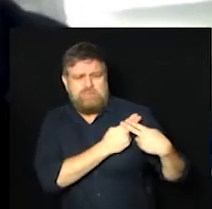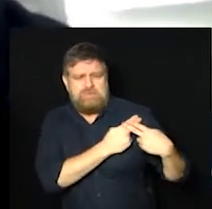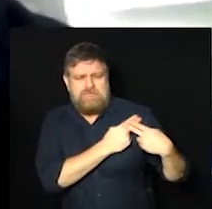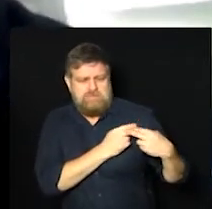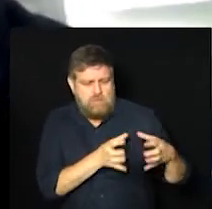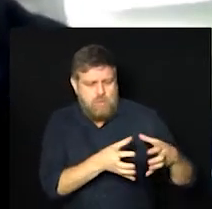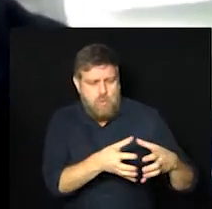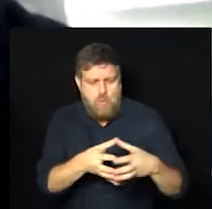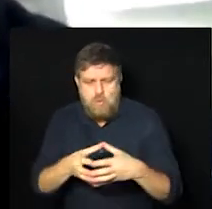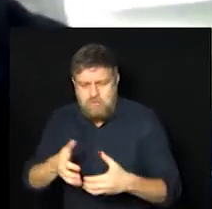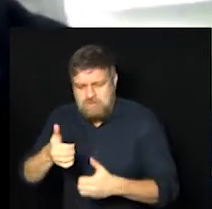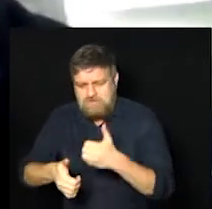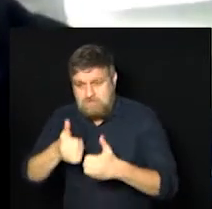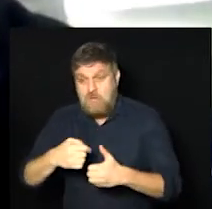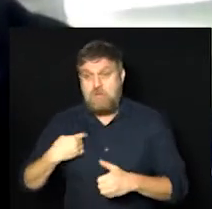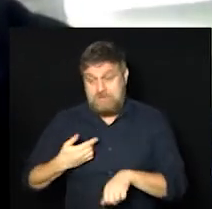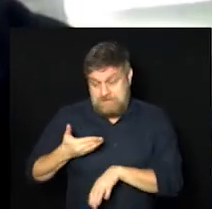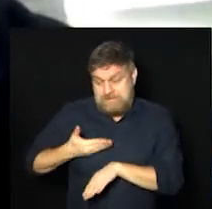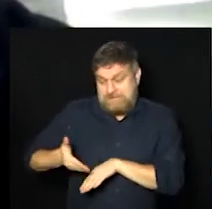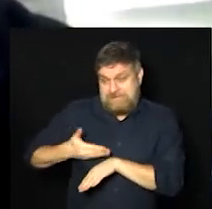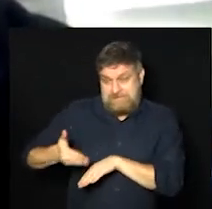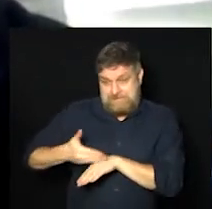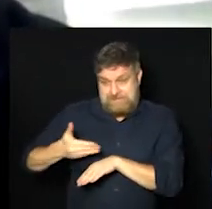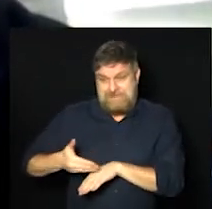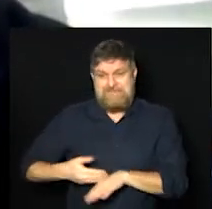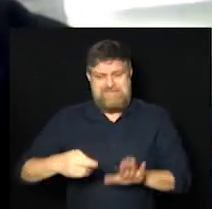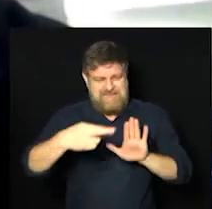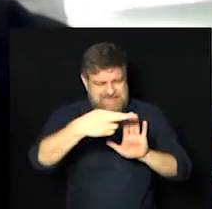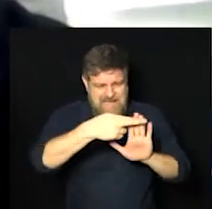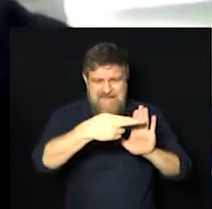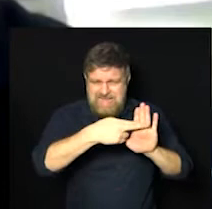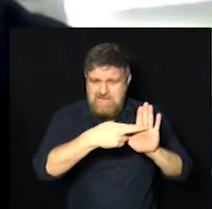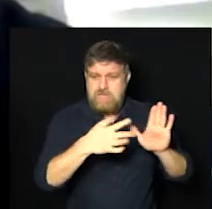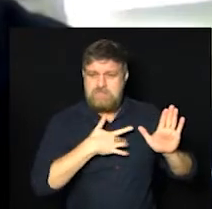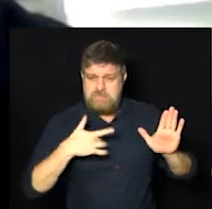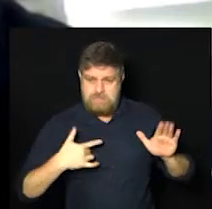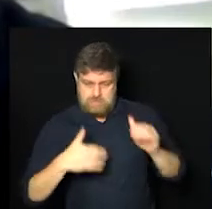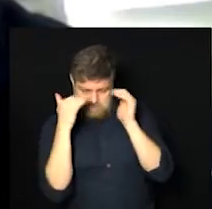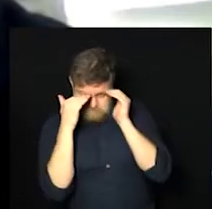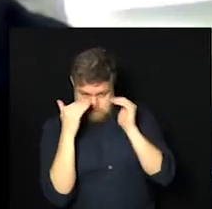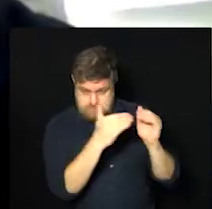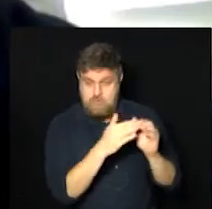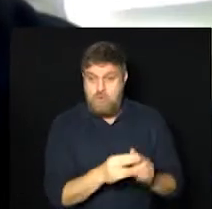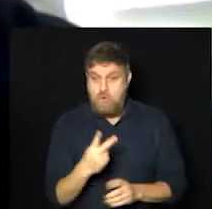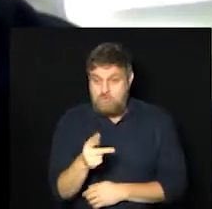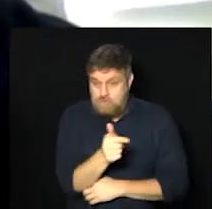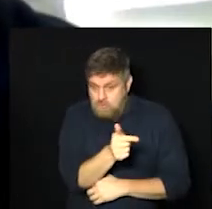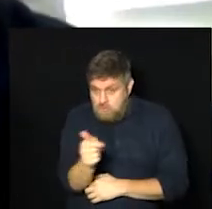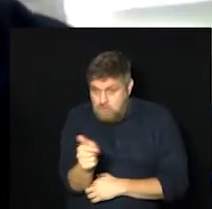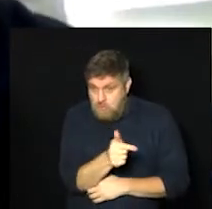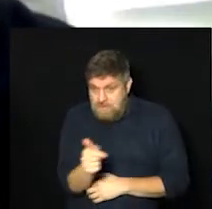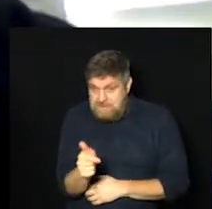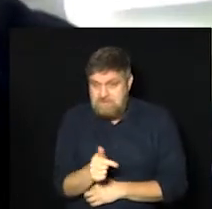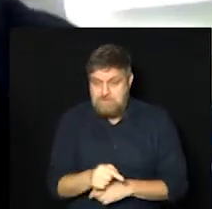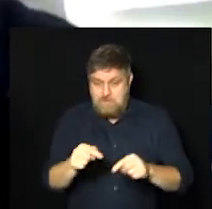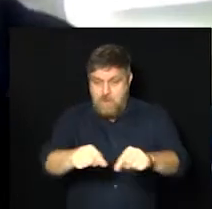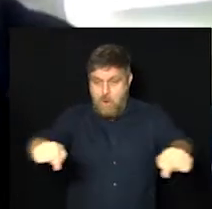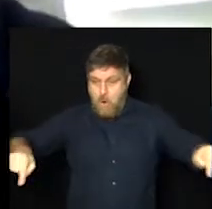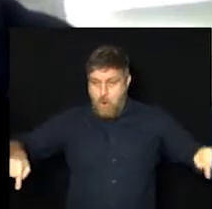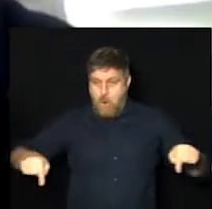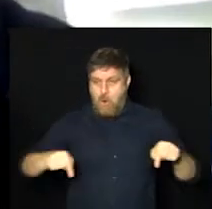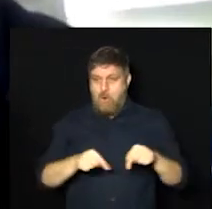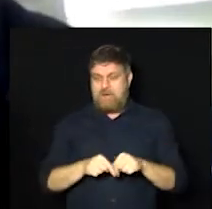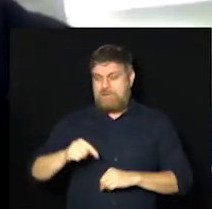assim, hoje nós conseguimos voltar a treinar, atendendo todo o protocolo. A gente começou duas semanas por espaço aberto,